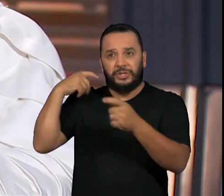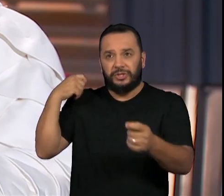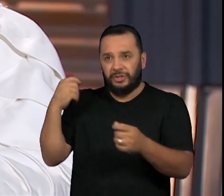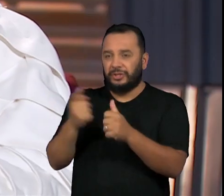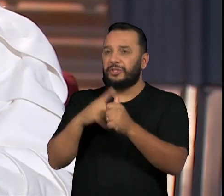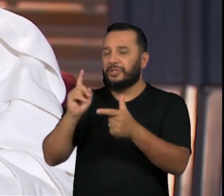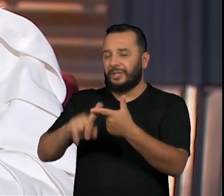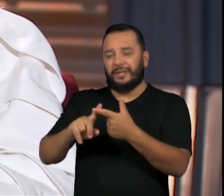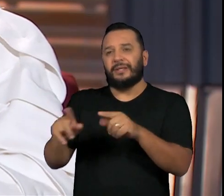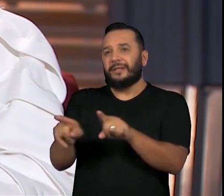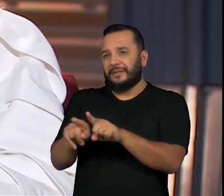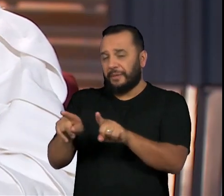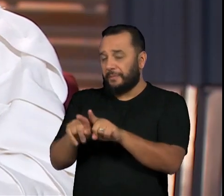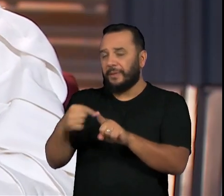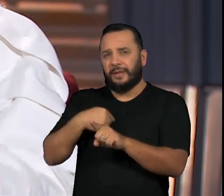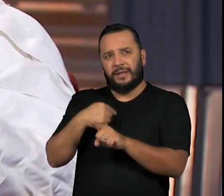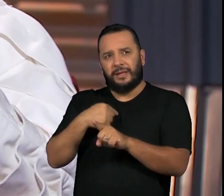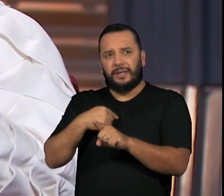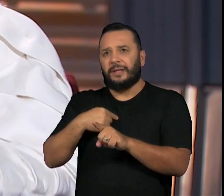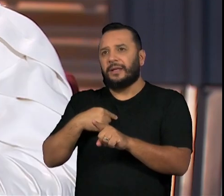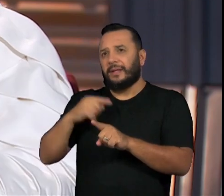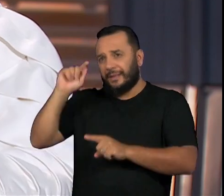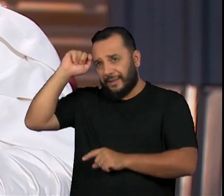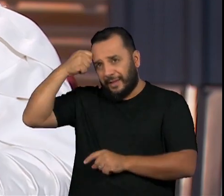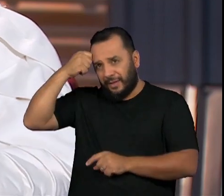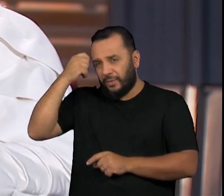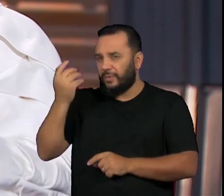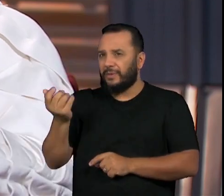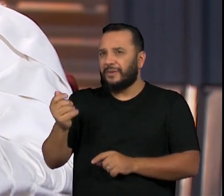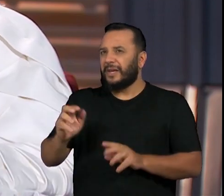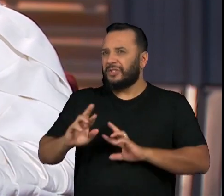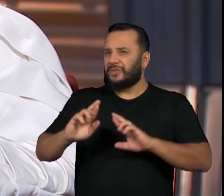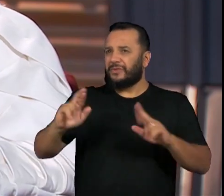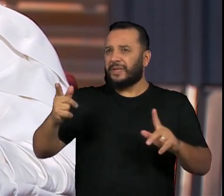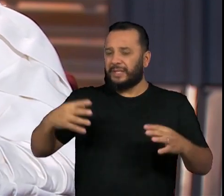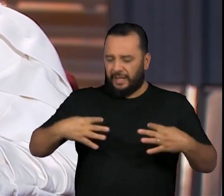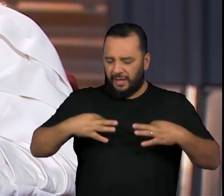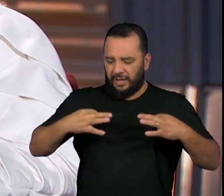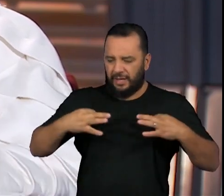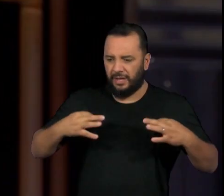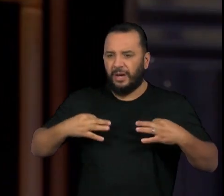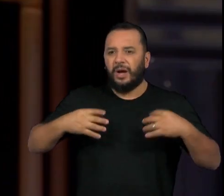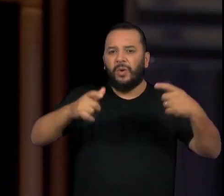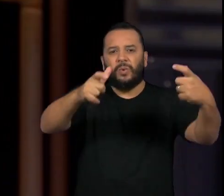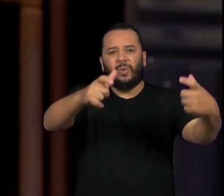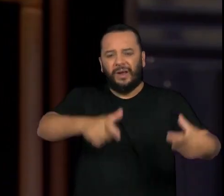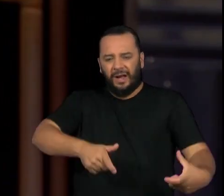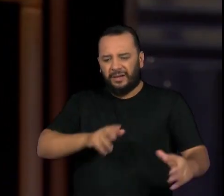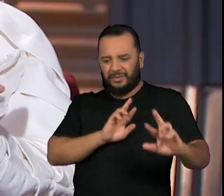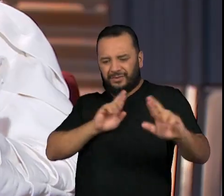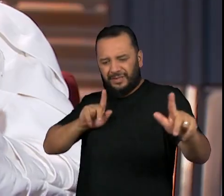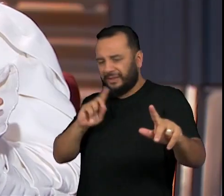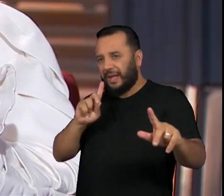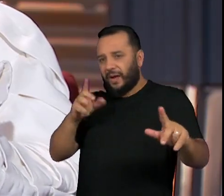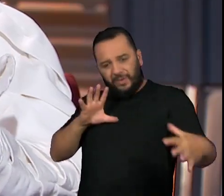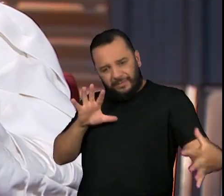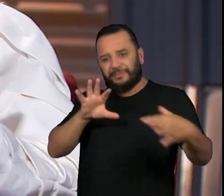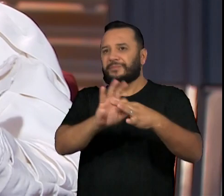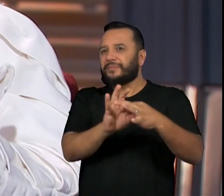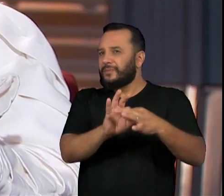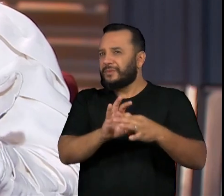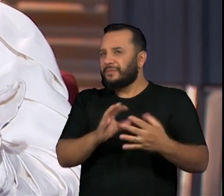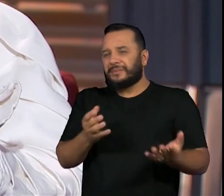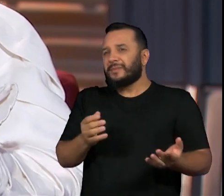objeto utilitário do decorativo. O decorativo está na gente, está onde a gente vive. Está no dia a dia. Está no dia a dia, é tudo lindo mesmo, não